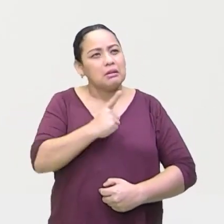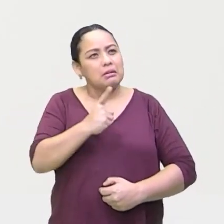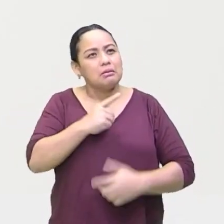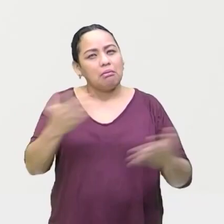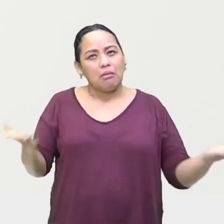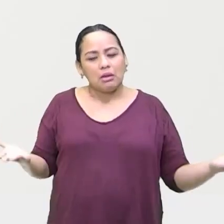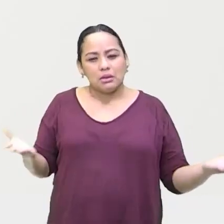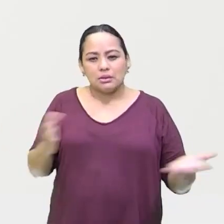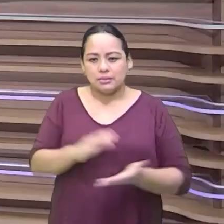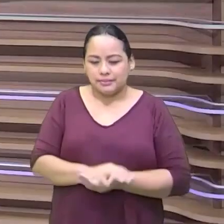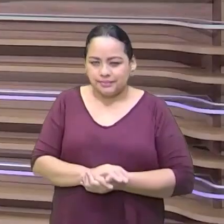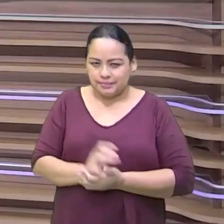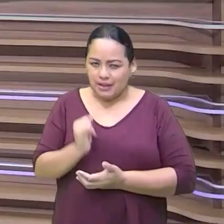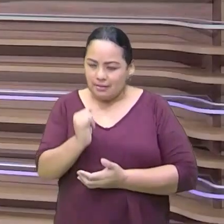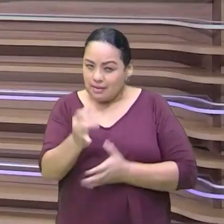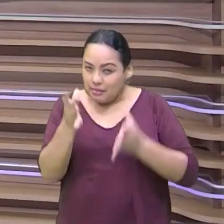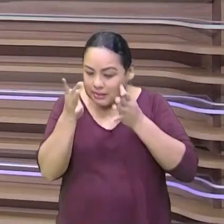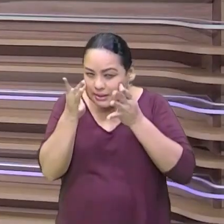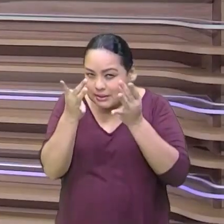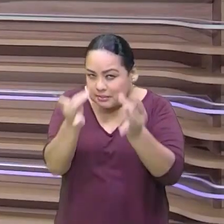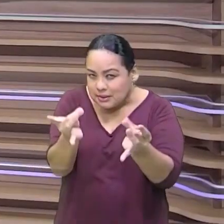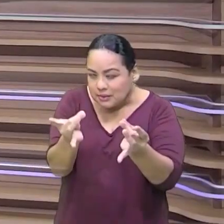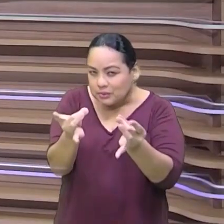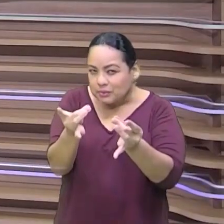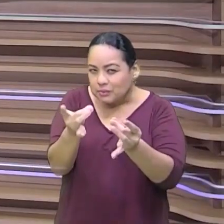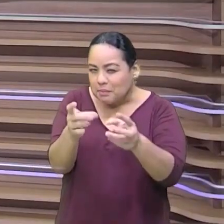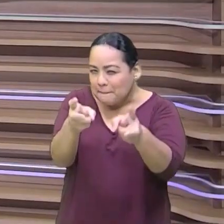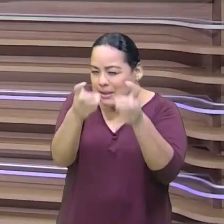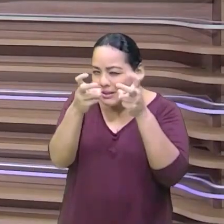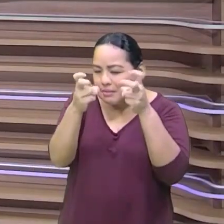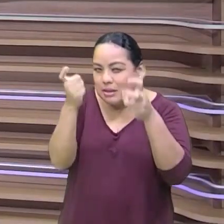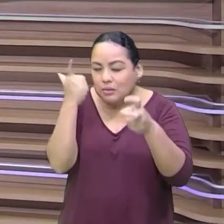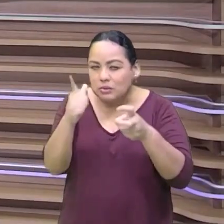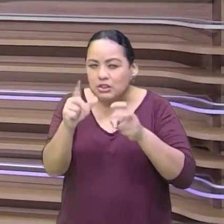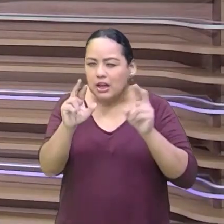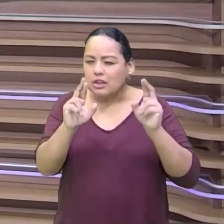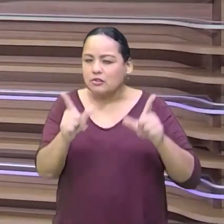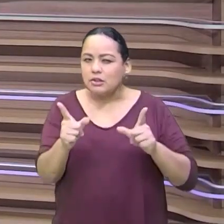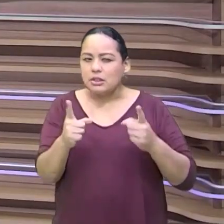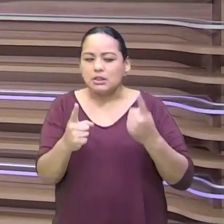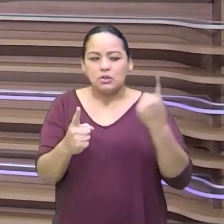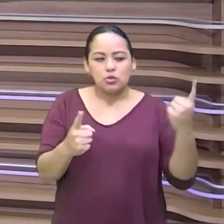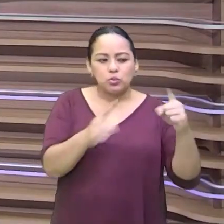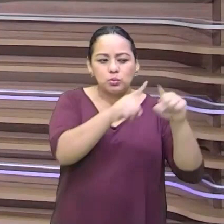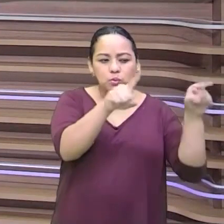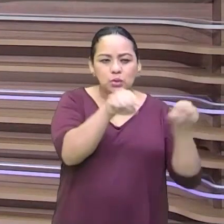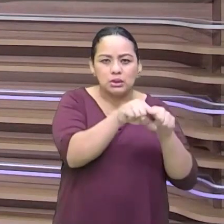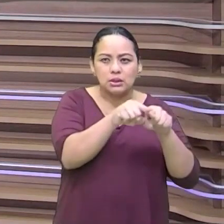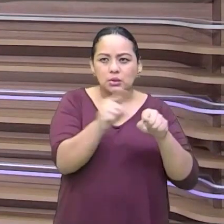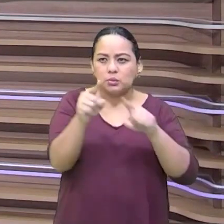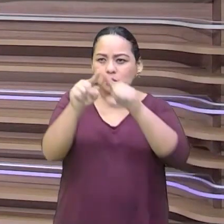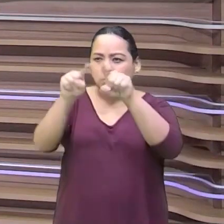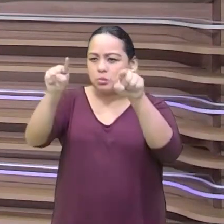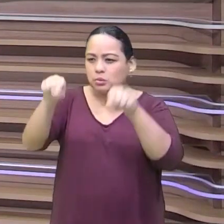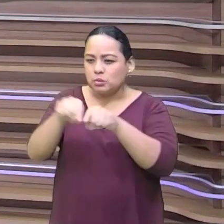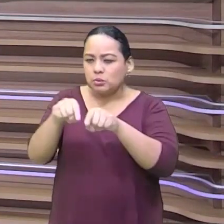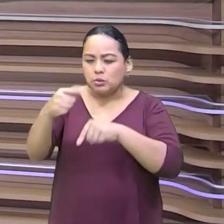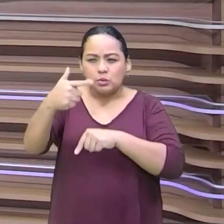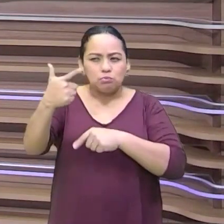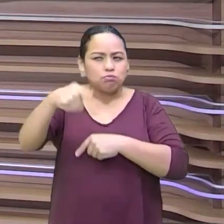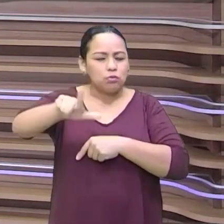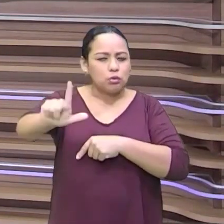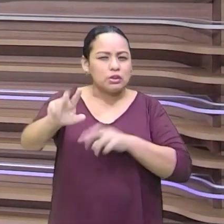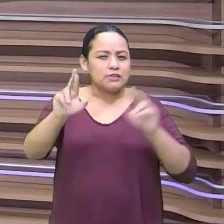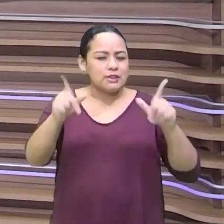Perceberam, crianças? Vocês conseguiram perceber a diferença de uma tirinha para a outra? Por isso nós temos,